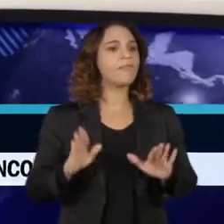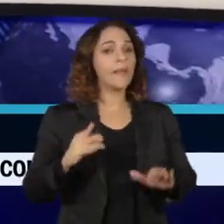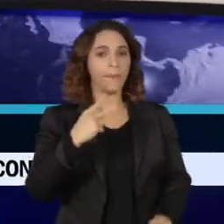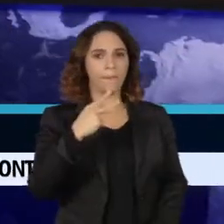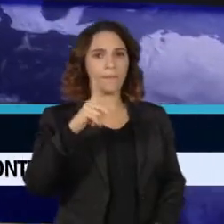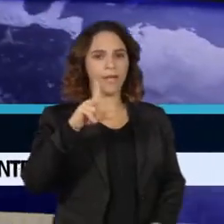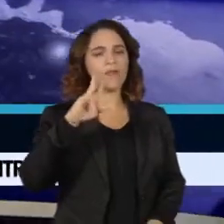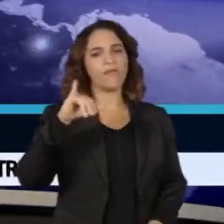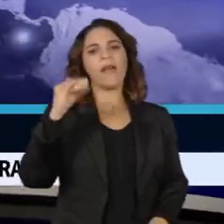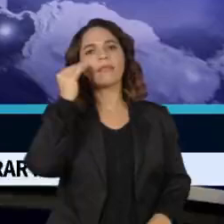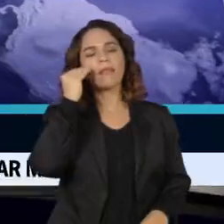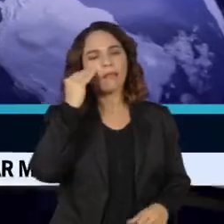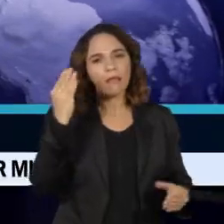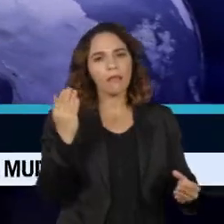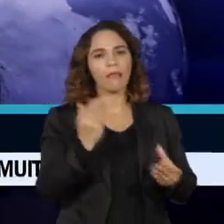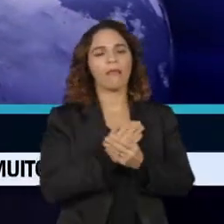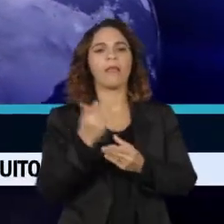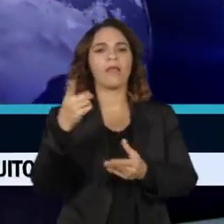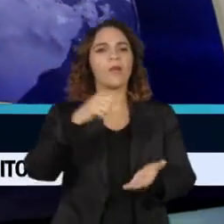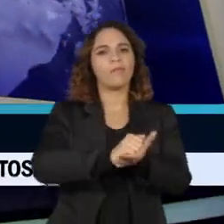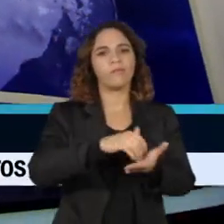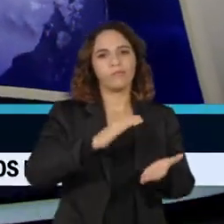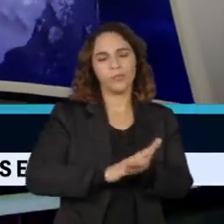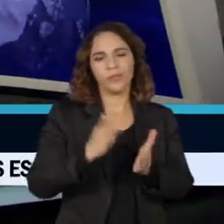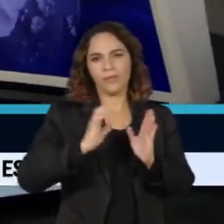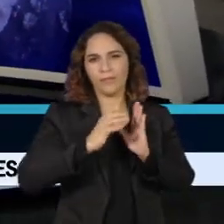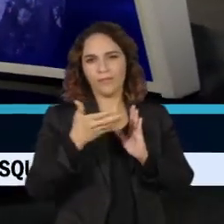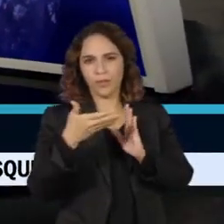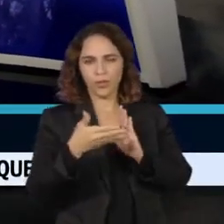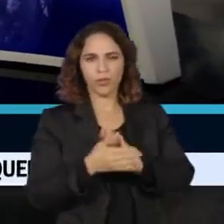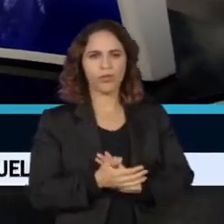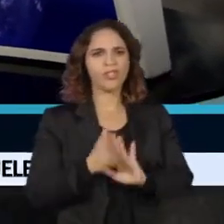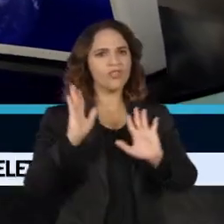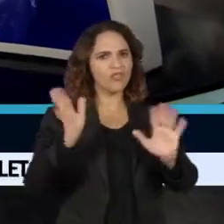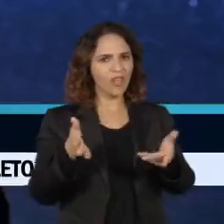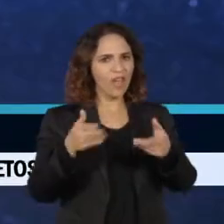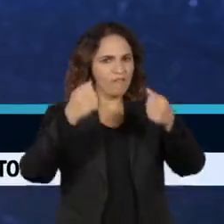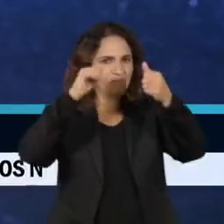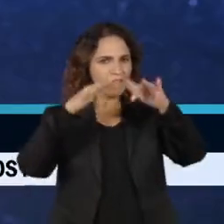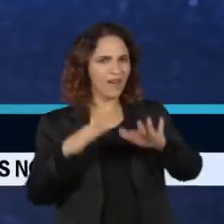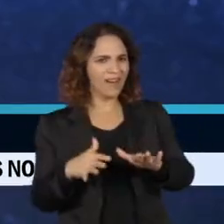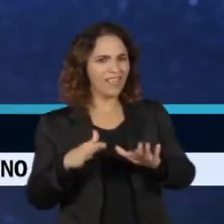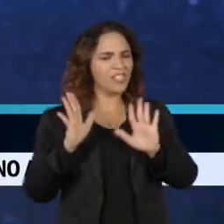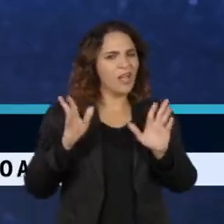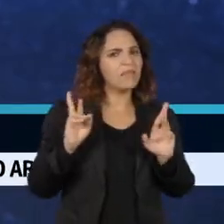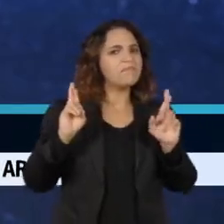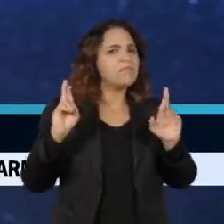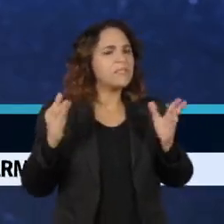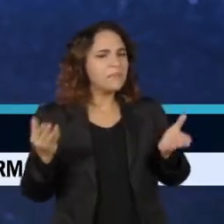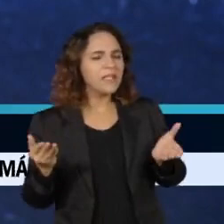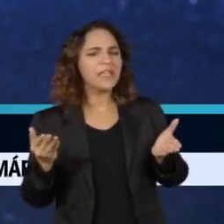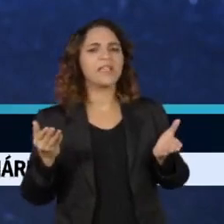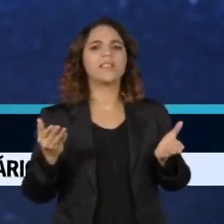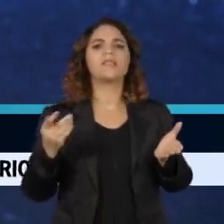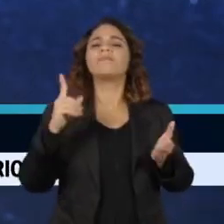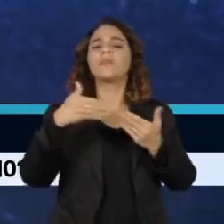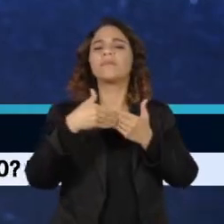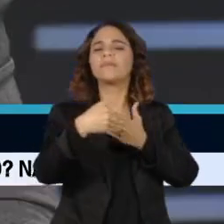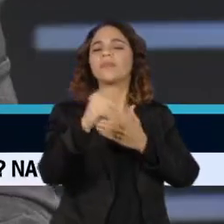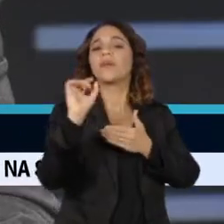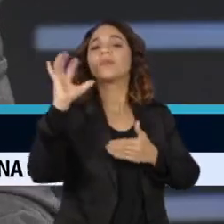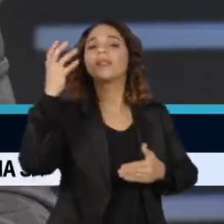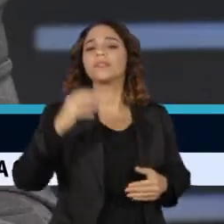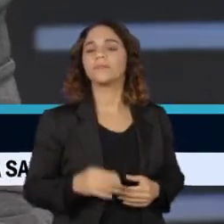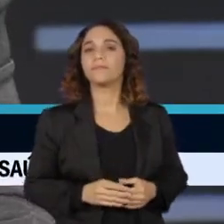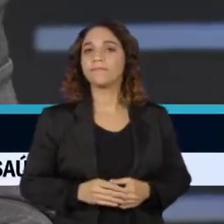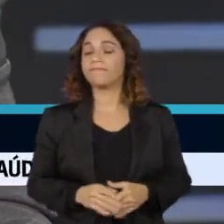da decisão de Moraes, né, que multou com a coligação de Bolsonaro. O fracasso já era certo, já era esperado. O que vai acontecer daqui para frente?